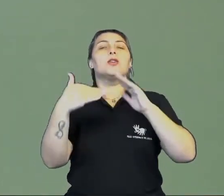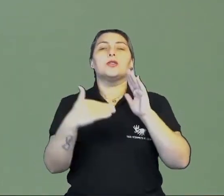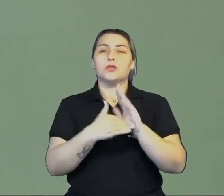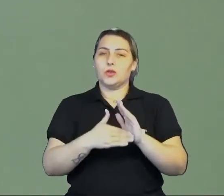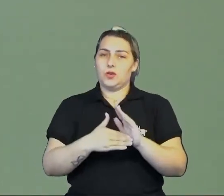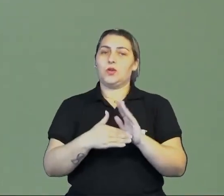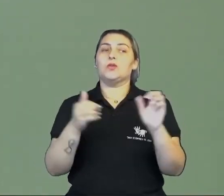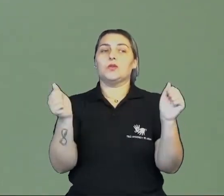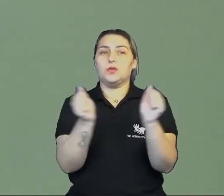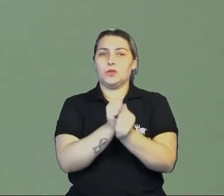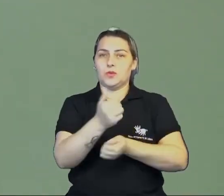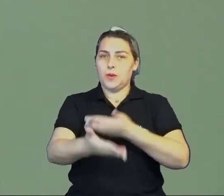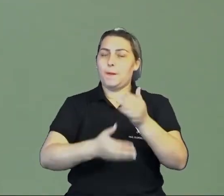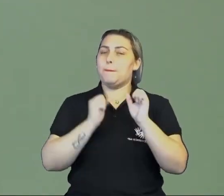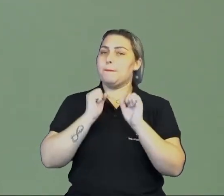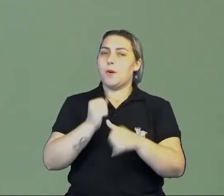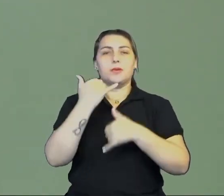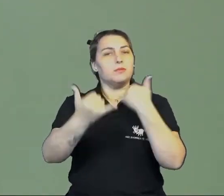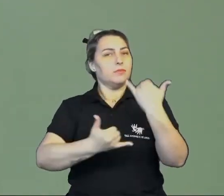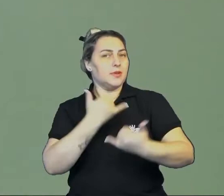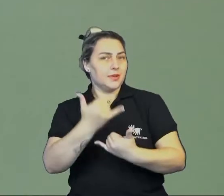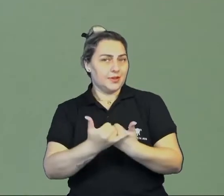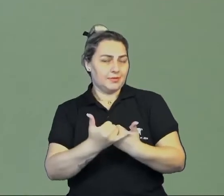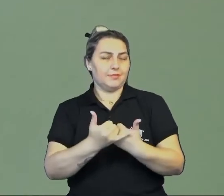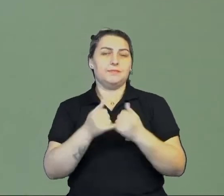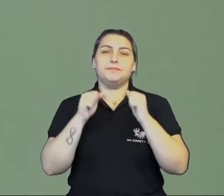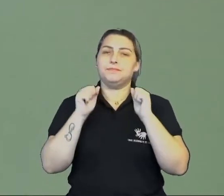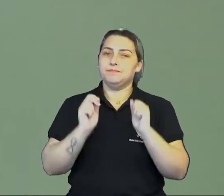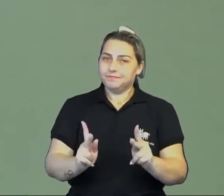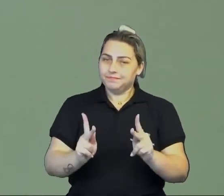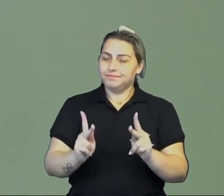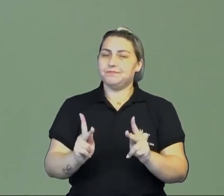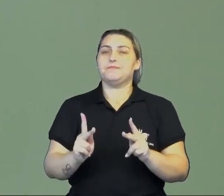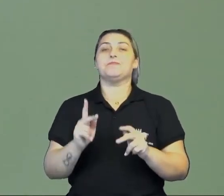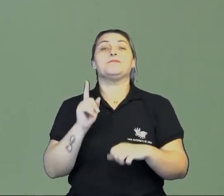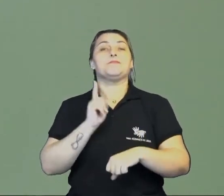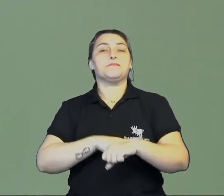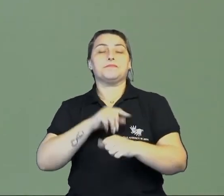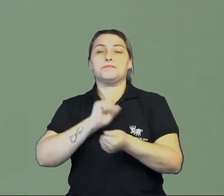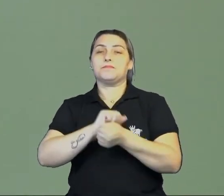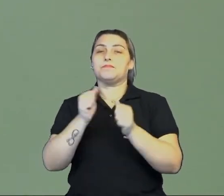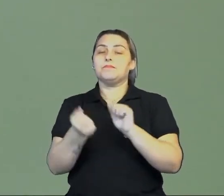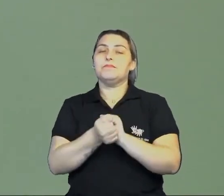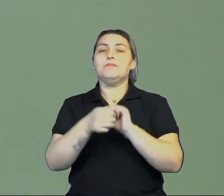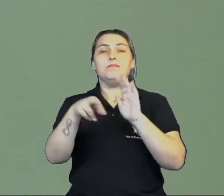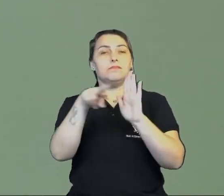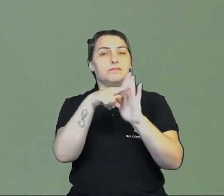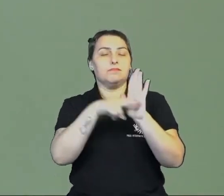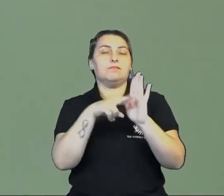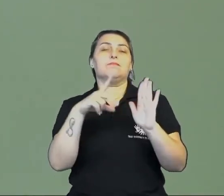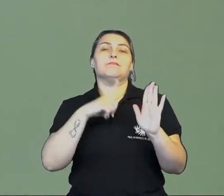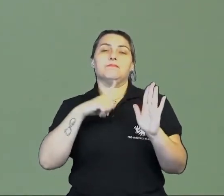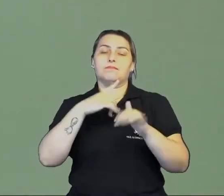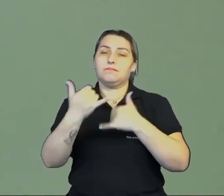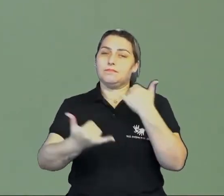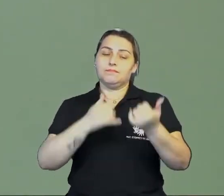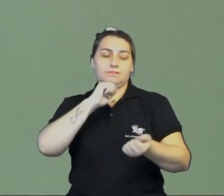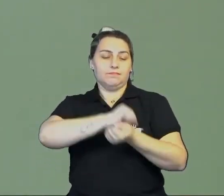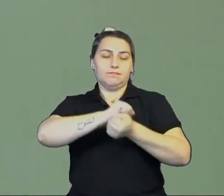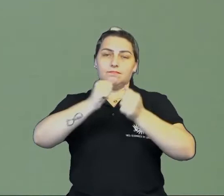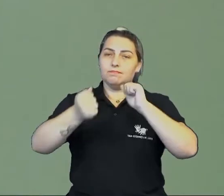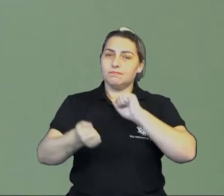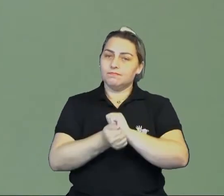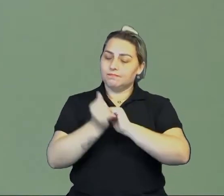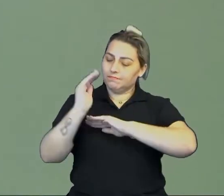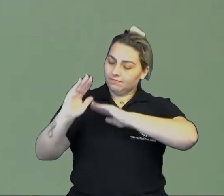mundo que estiver interagindo ali possa estar se divertindo. A partir do momento que a gente adaptar e colocar regra, essa brincadeira vai se modificar